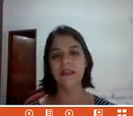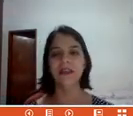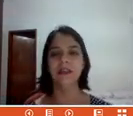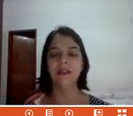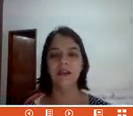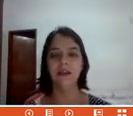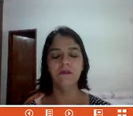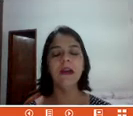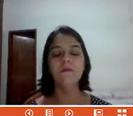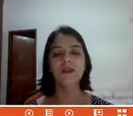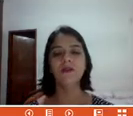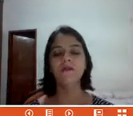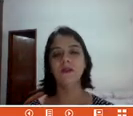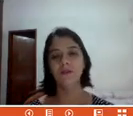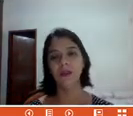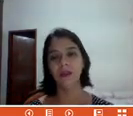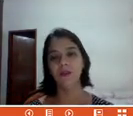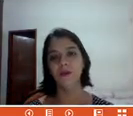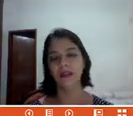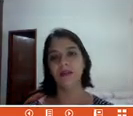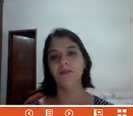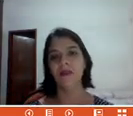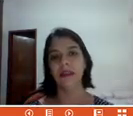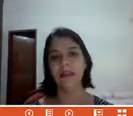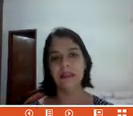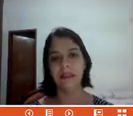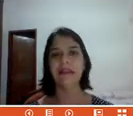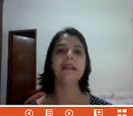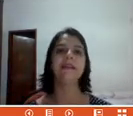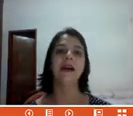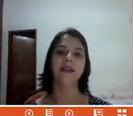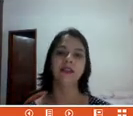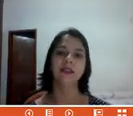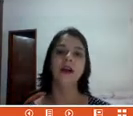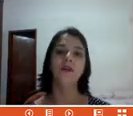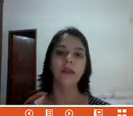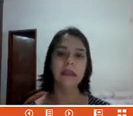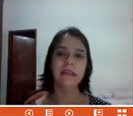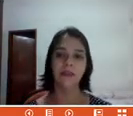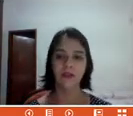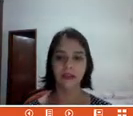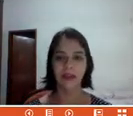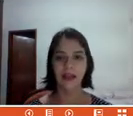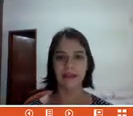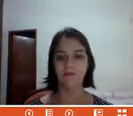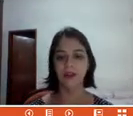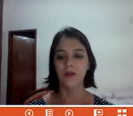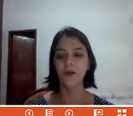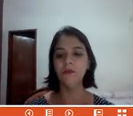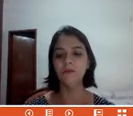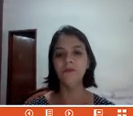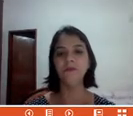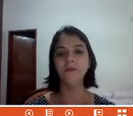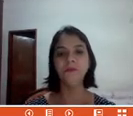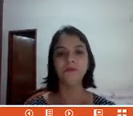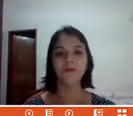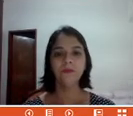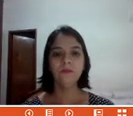um de vocês vai absorver um pouquinho dessa importância, da necessidade de estar conhecendo os sinais. Tranquilo?